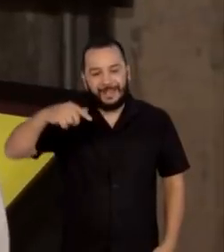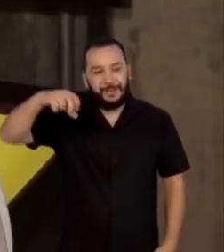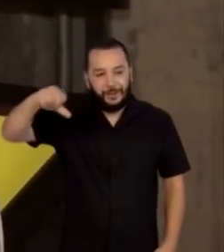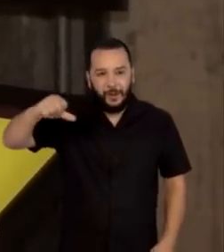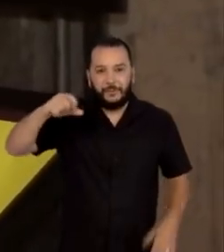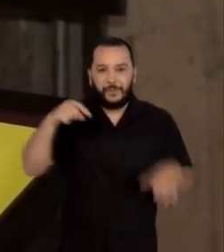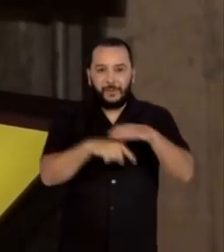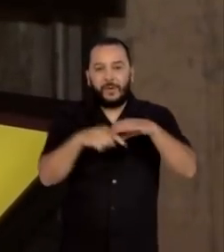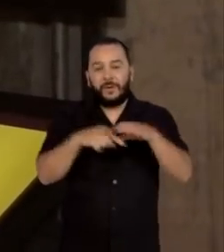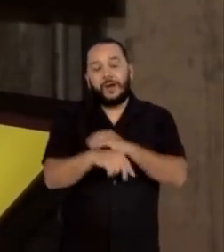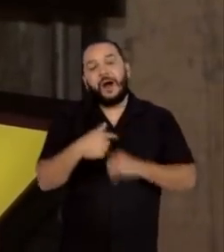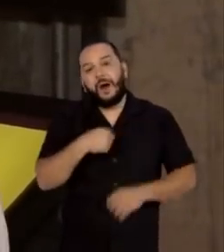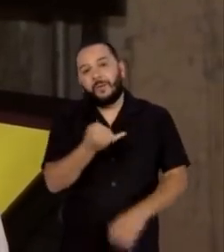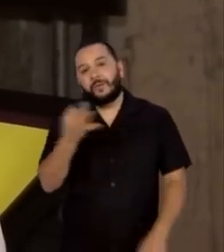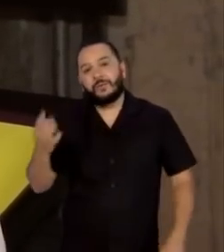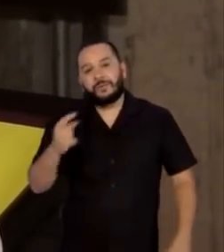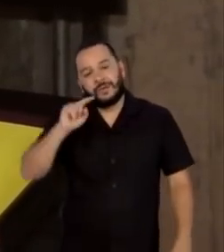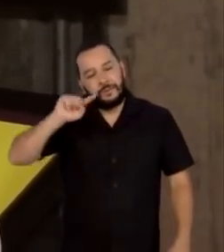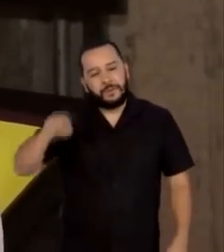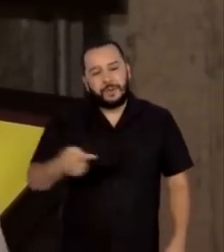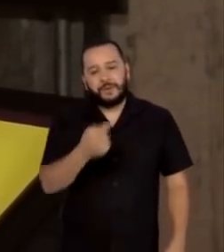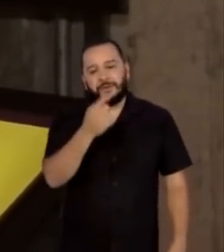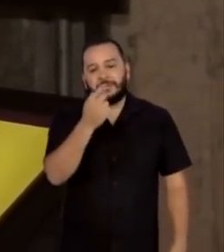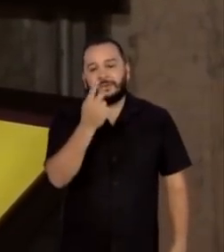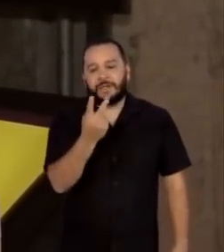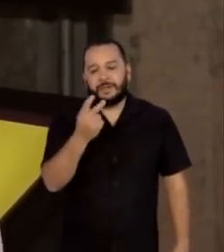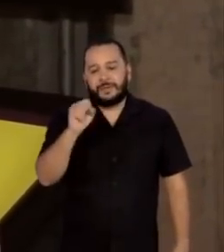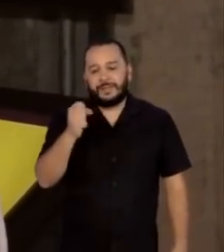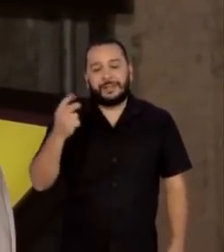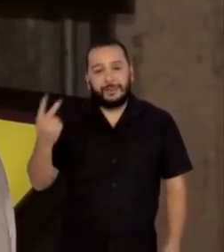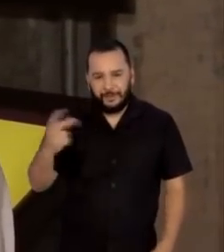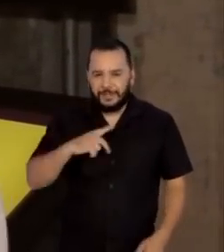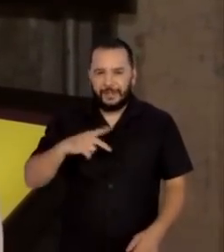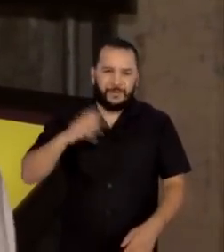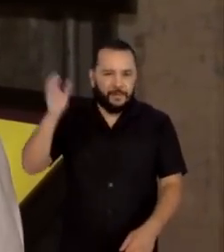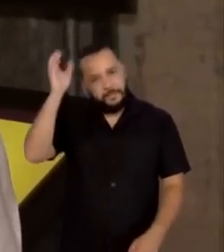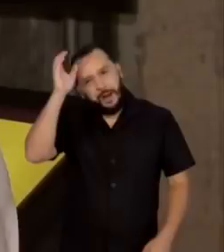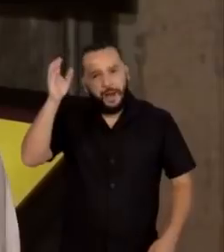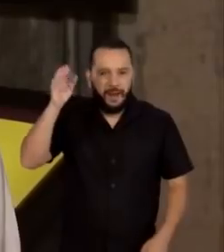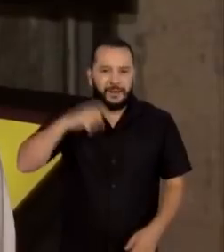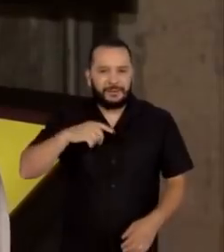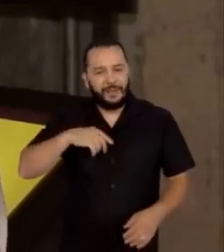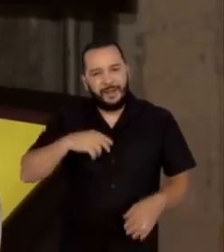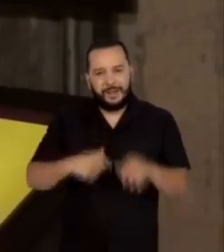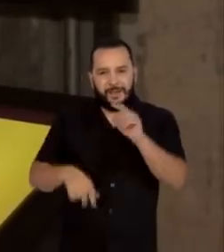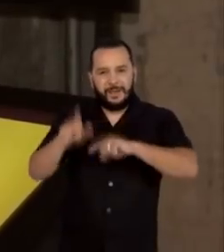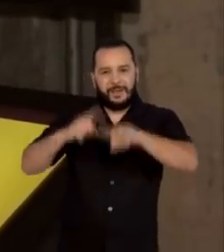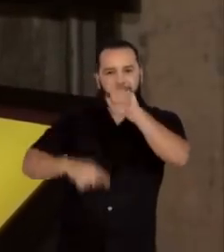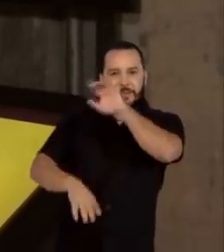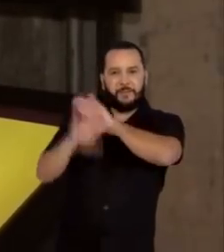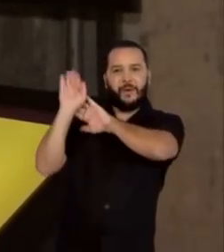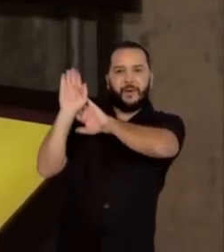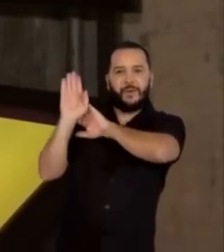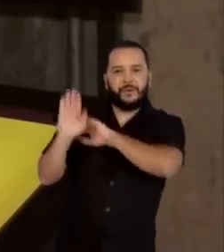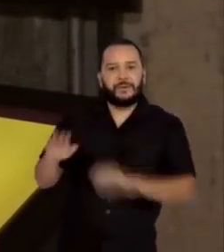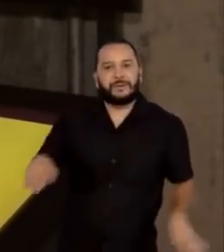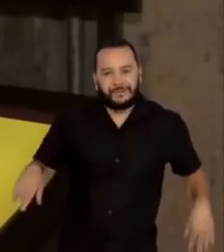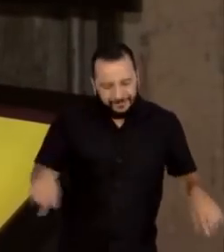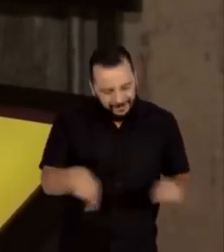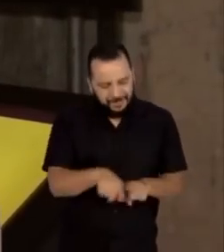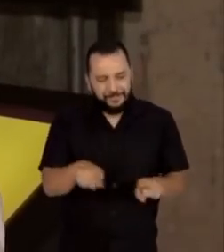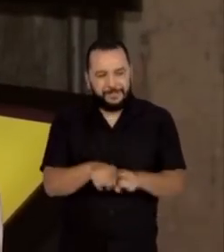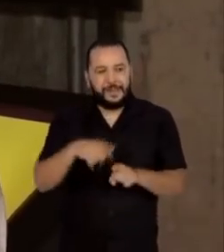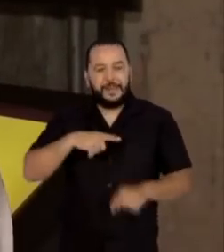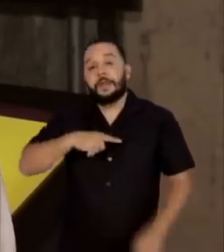foram 1.282. O fato é que foram muitos, de cabeça, de calcanhar, de bicicleta. E o milésimo gol, ele